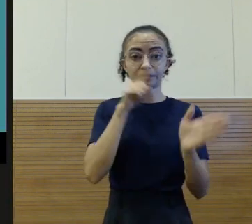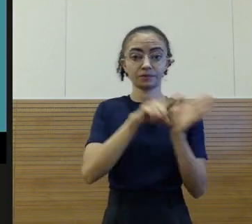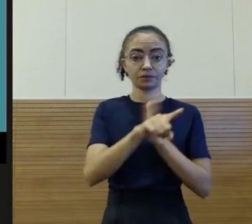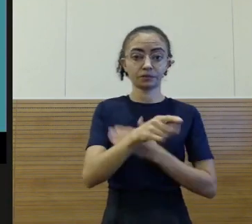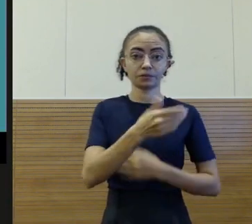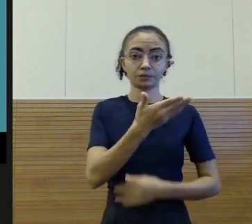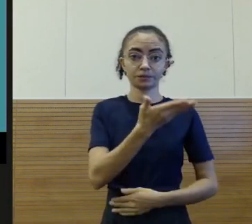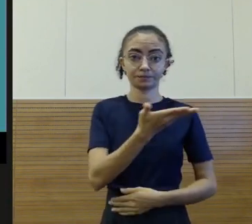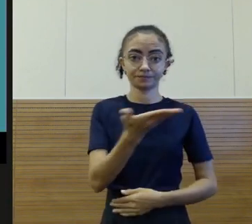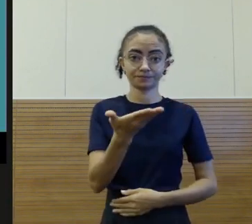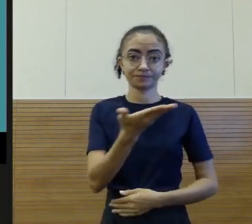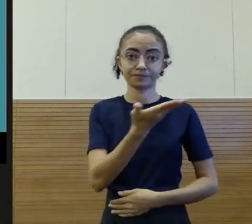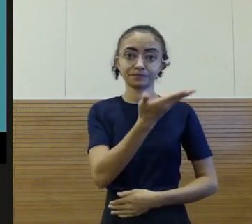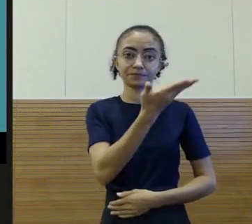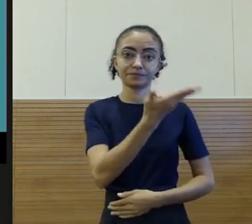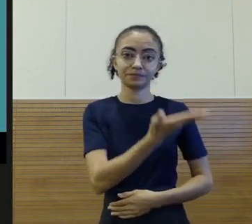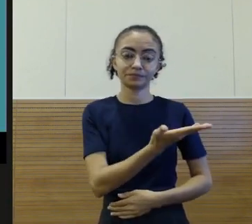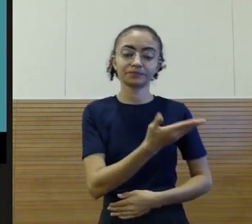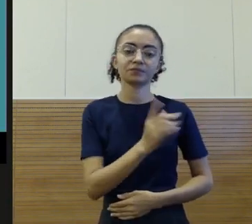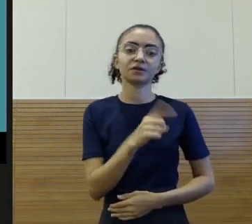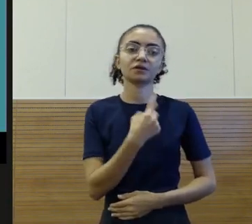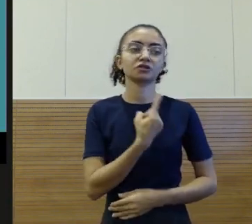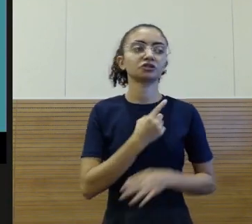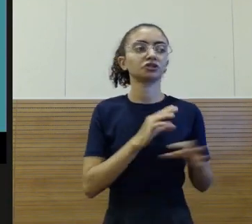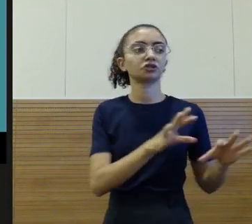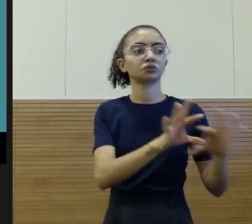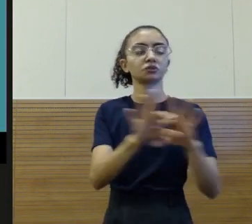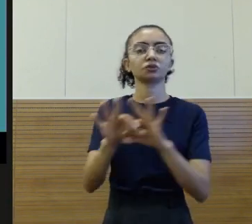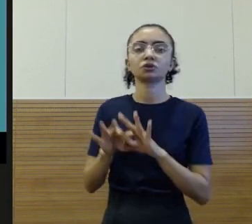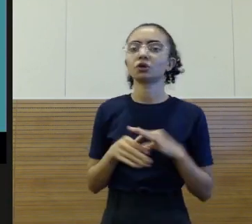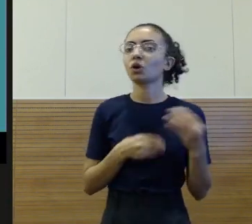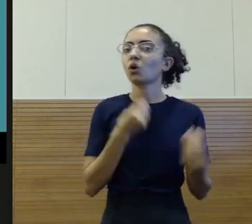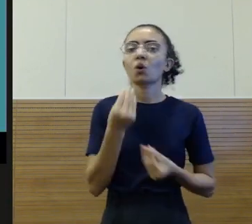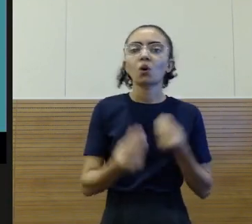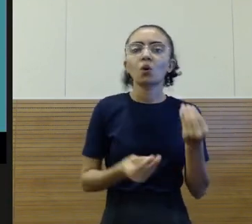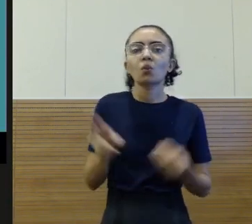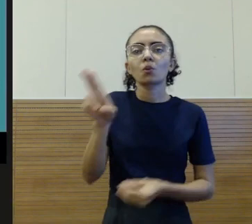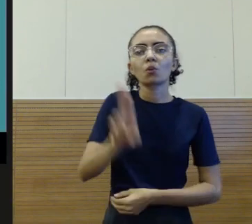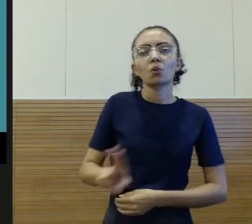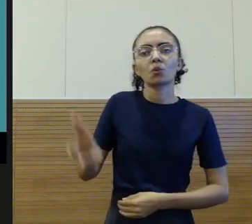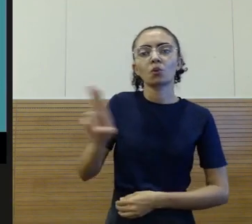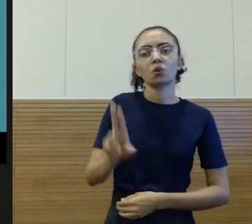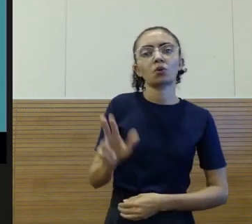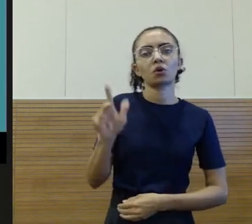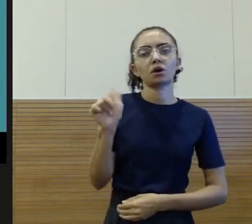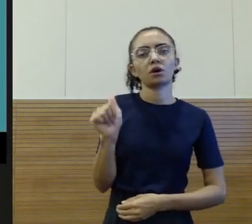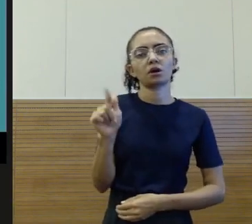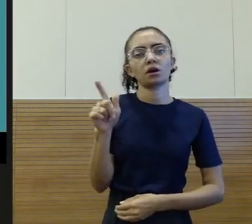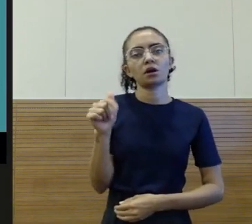que eu gostaria que gerássemos e juntássemos esforços, é como podemos usar as GABAs